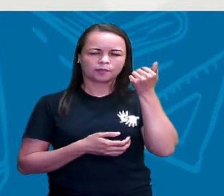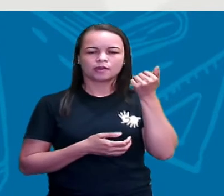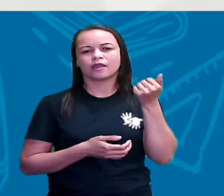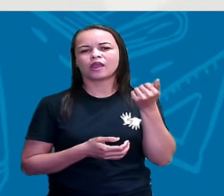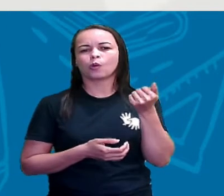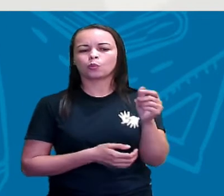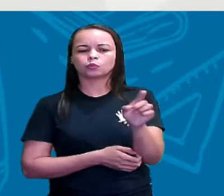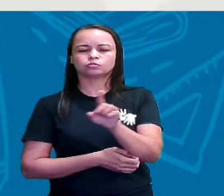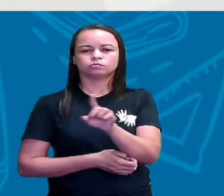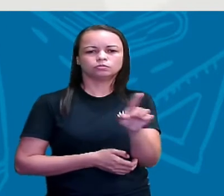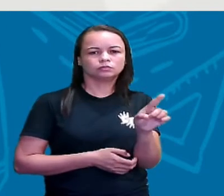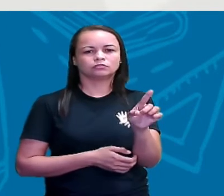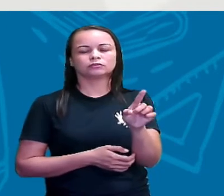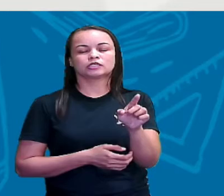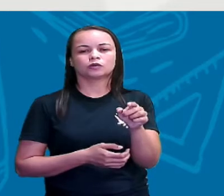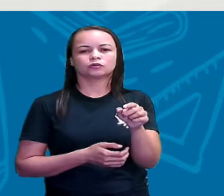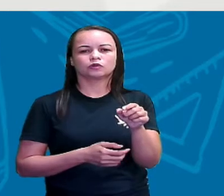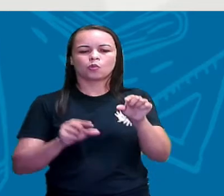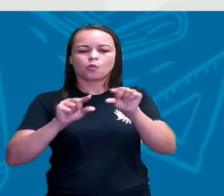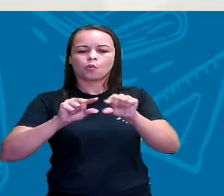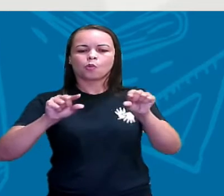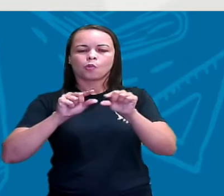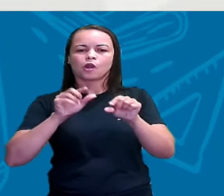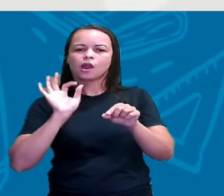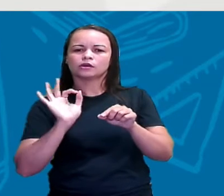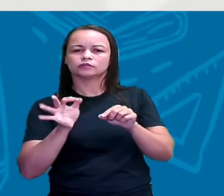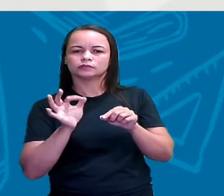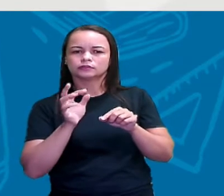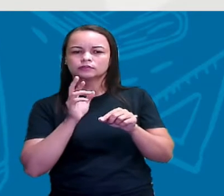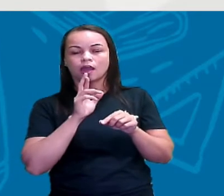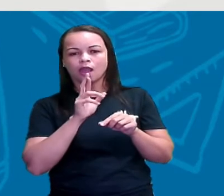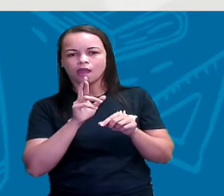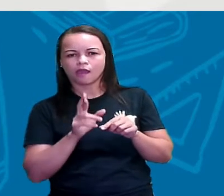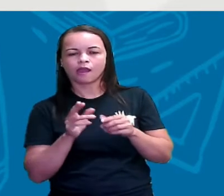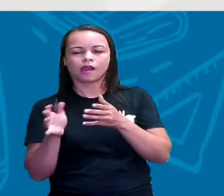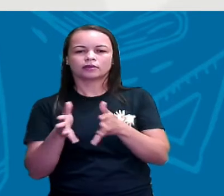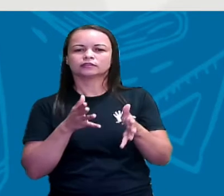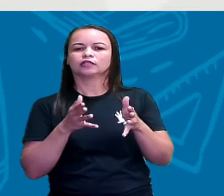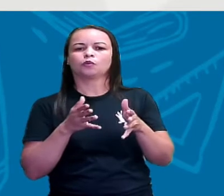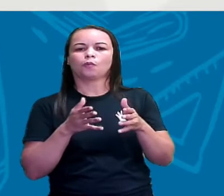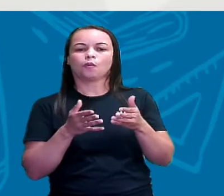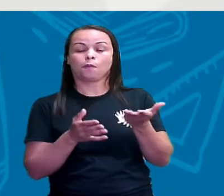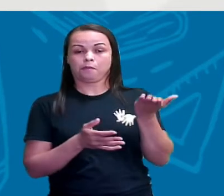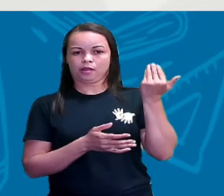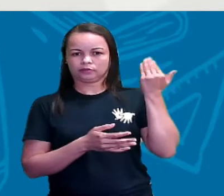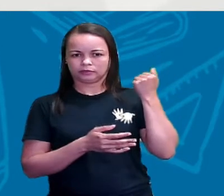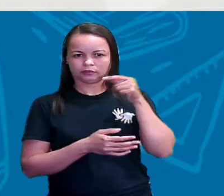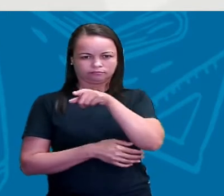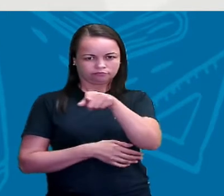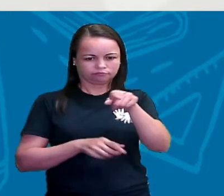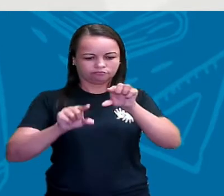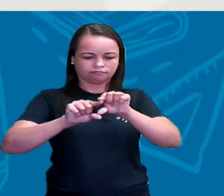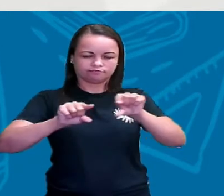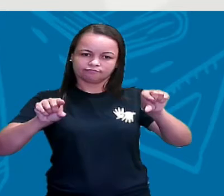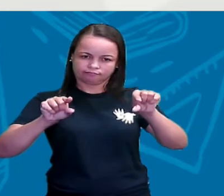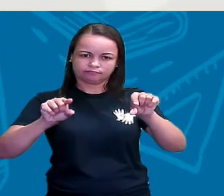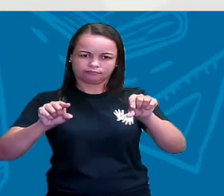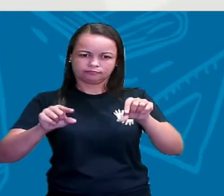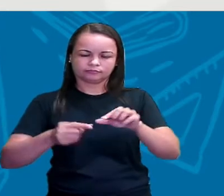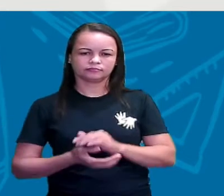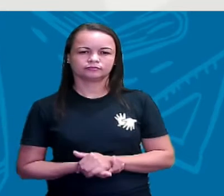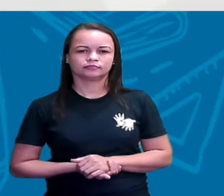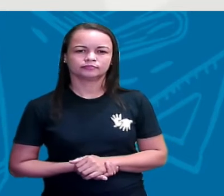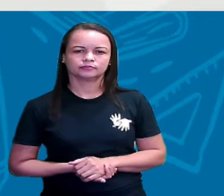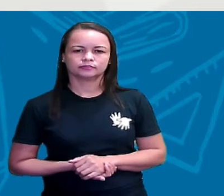forma negativa correta no passado desta frase que vocês estão vendo aí? Então, a